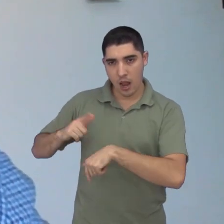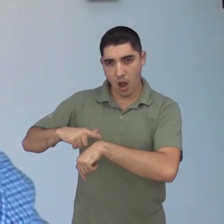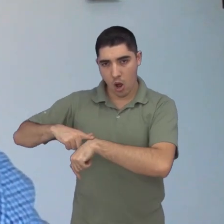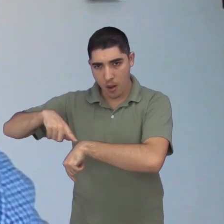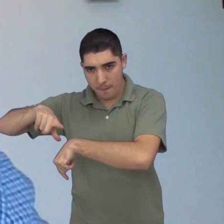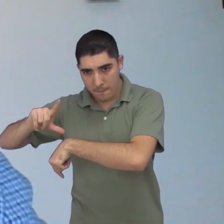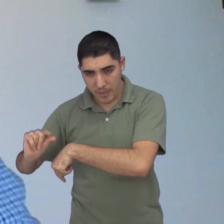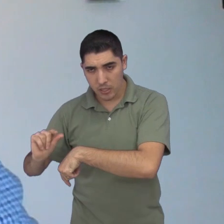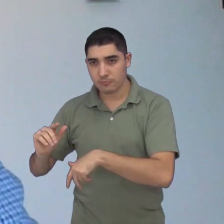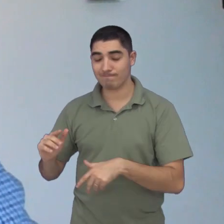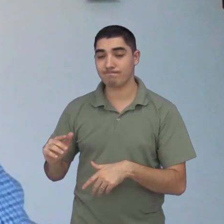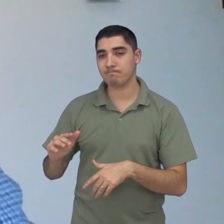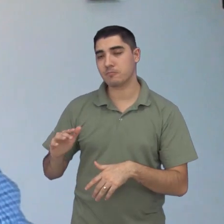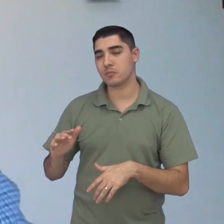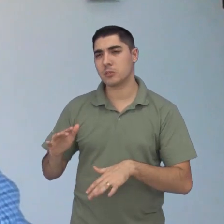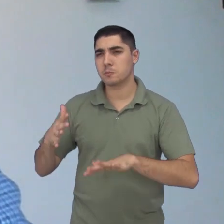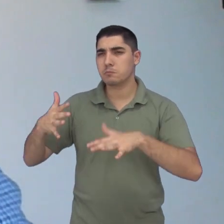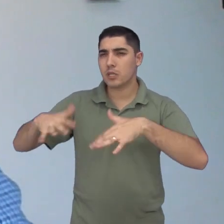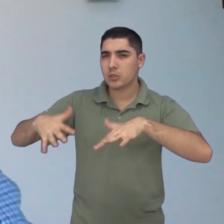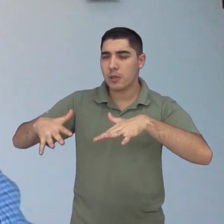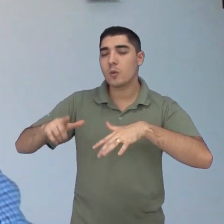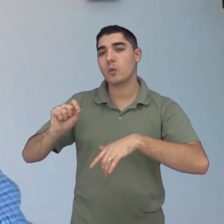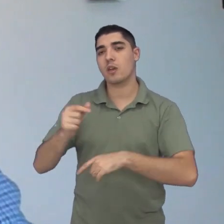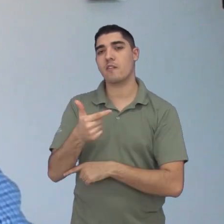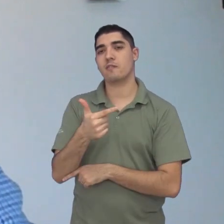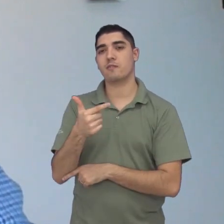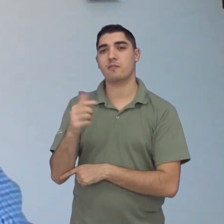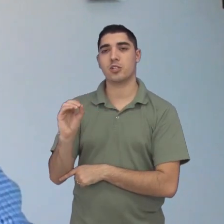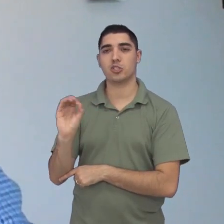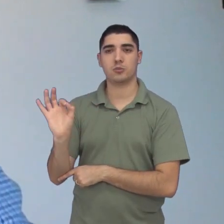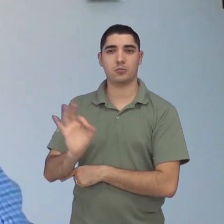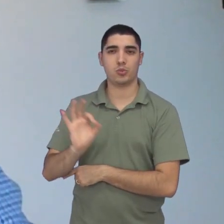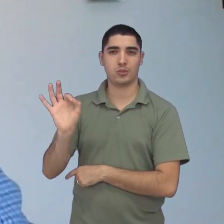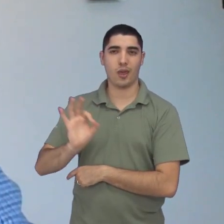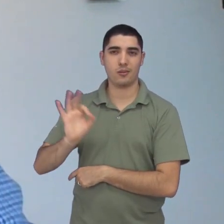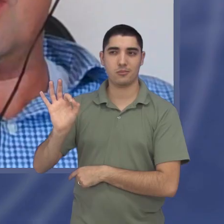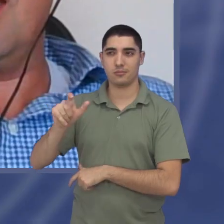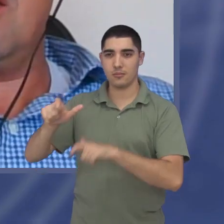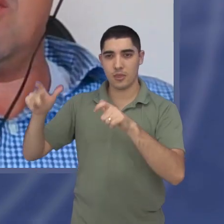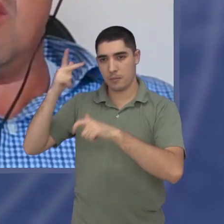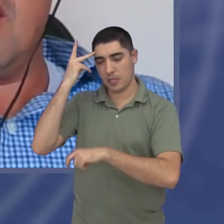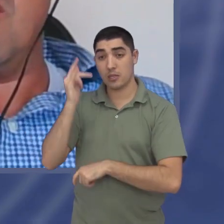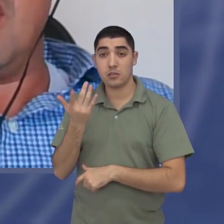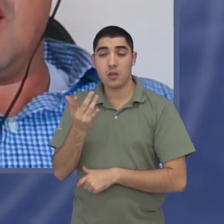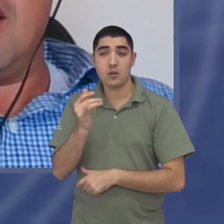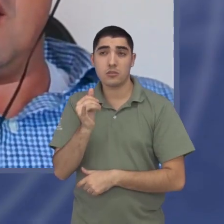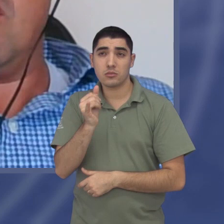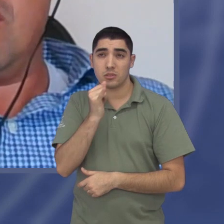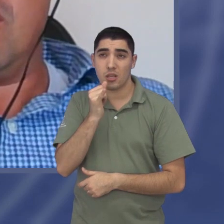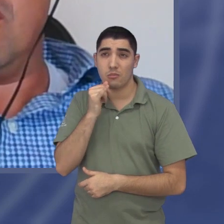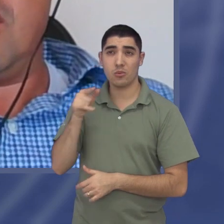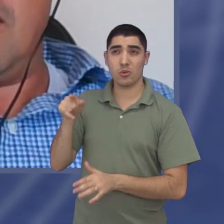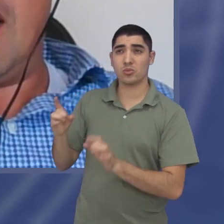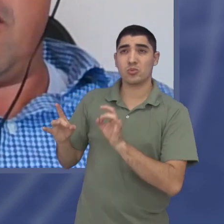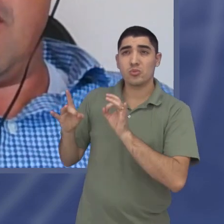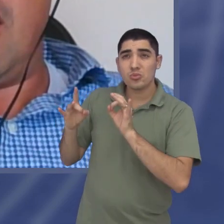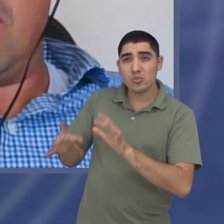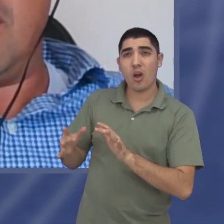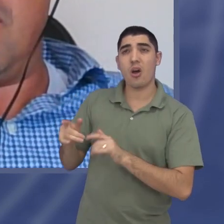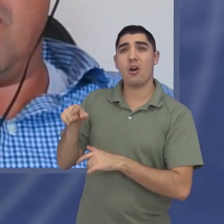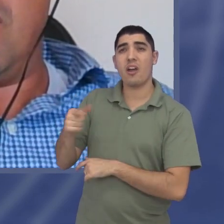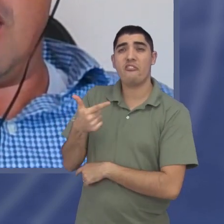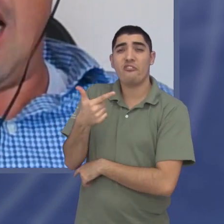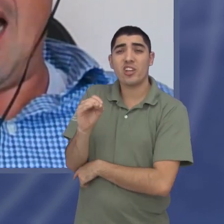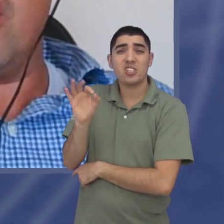de 20%. Né? Então, se percebe que apenas 1/5 do tempo dentro do trabalho